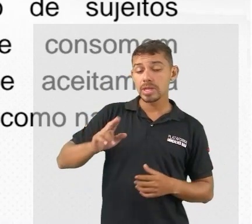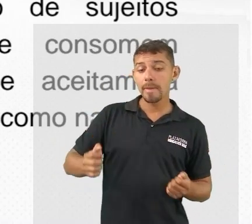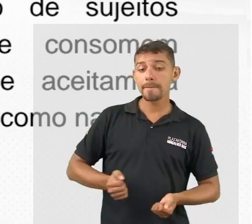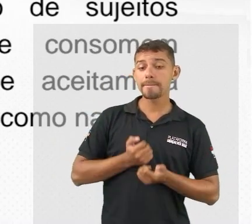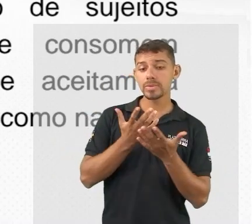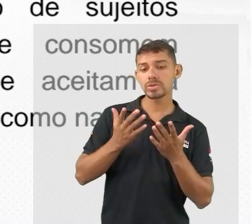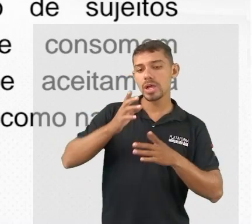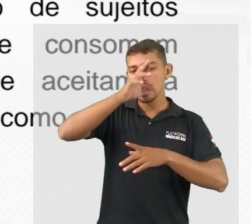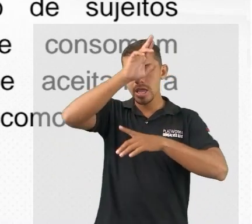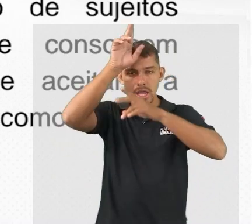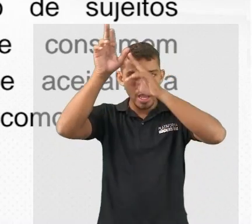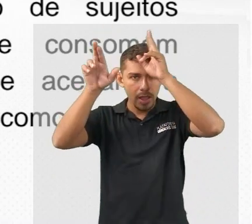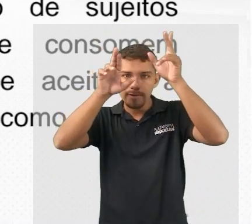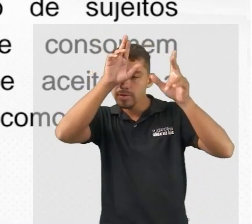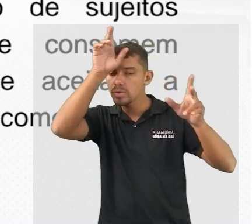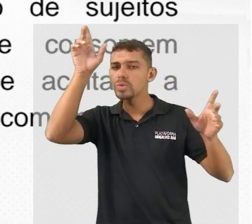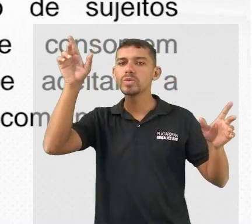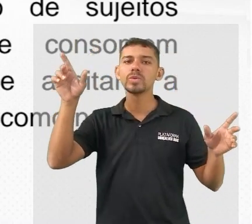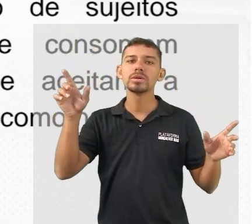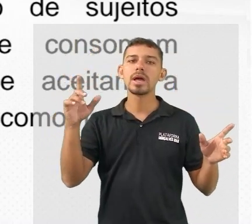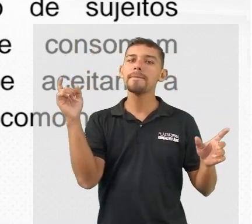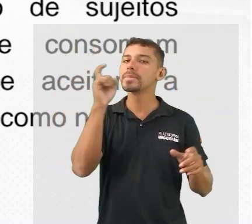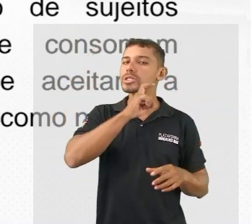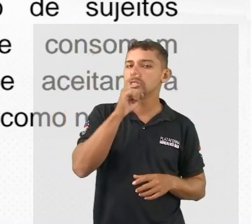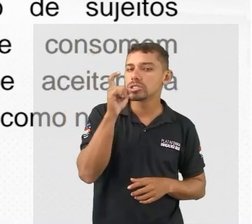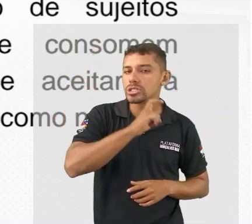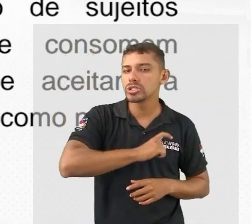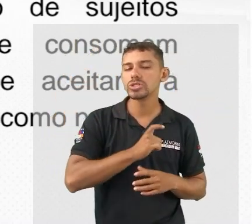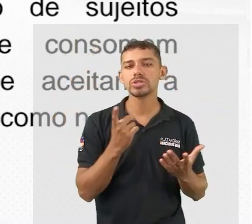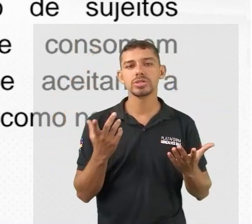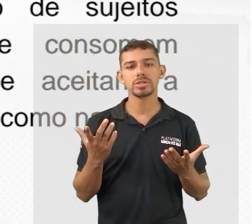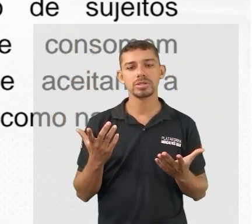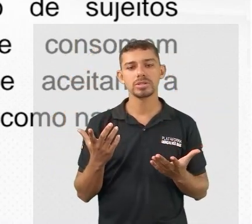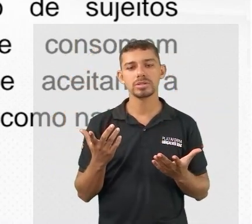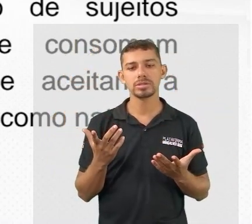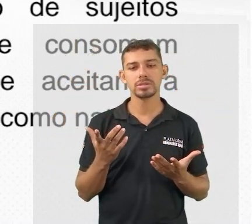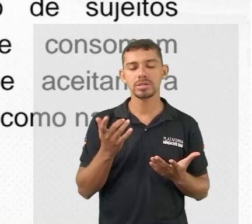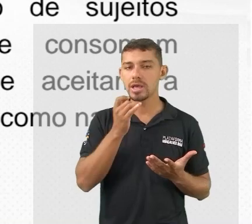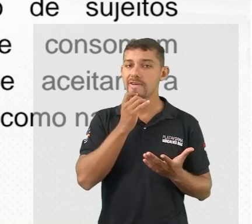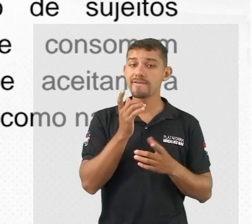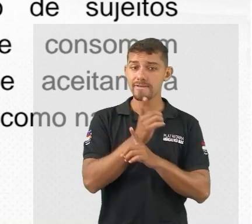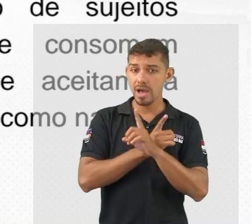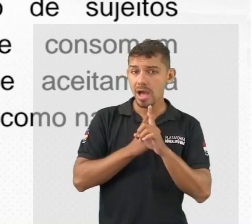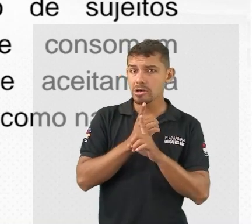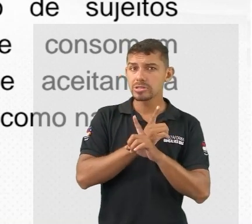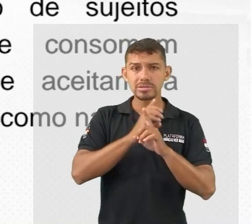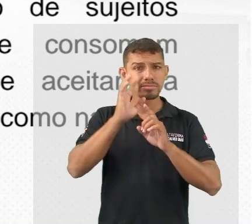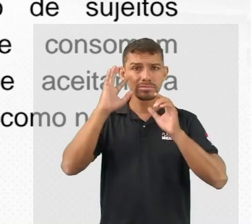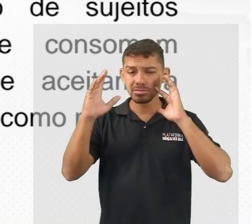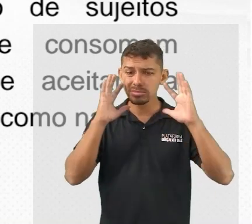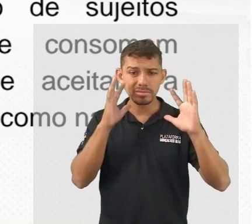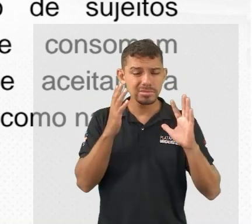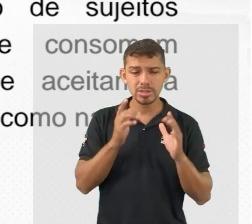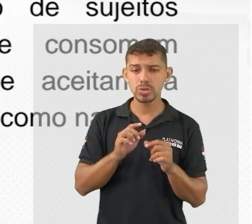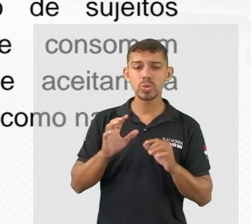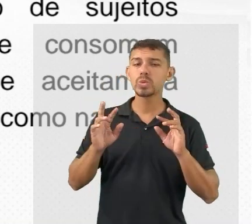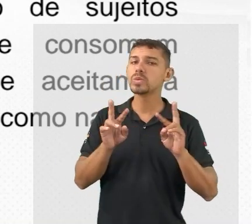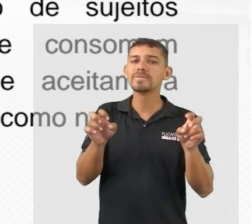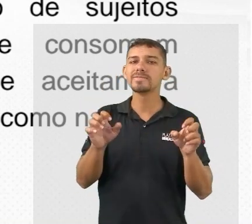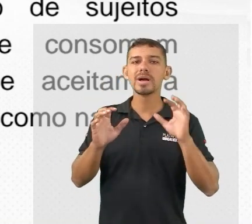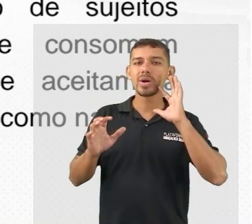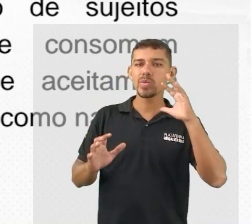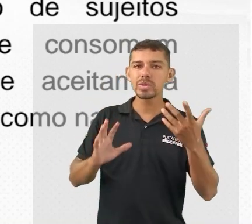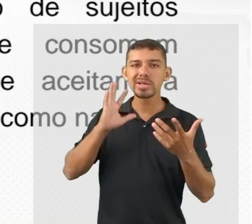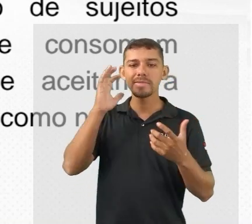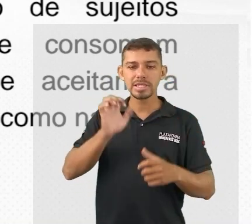produzir equívoco, mentiras, né? E falsas interpretações sobre